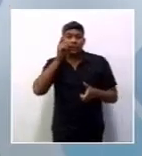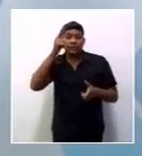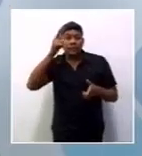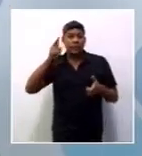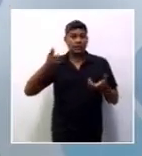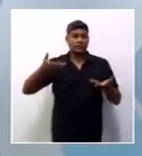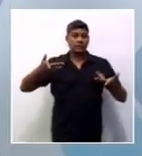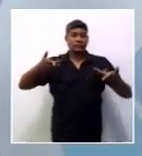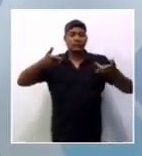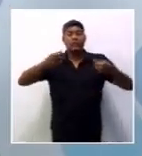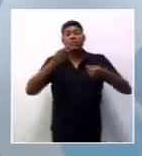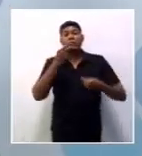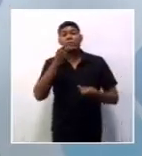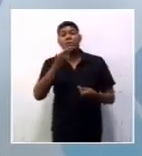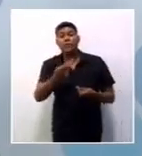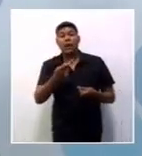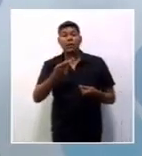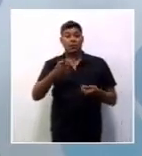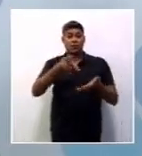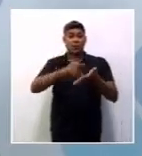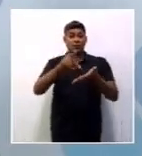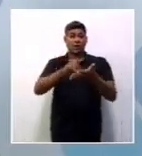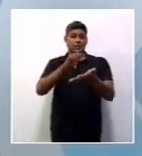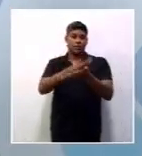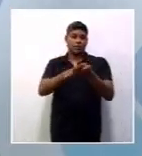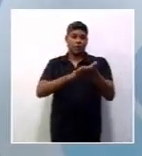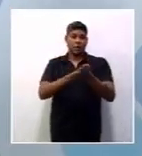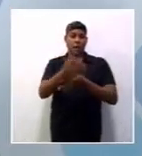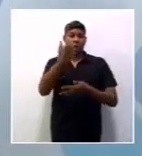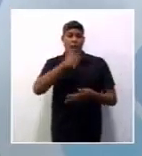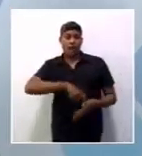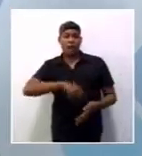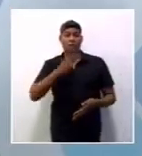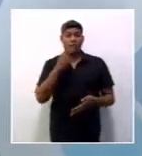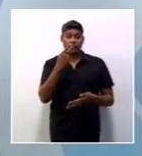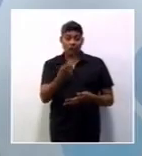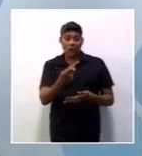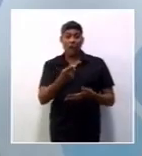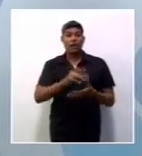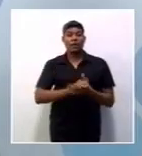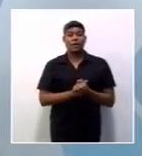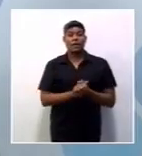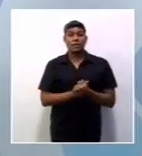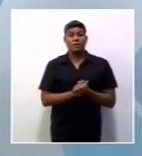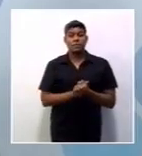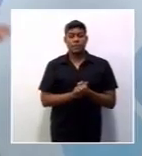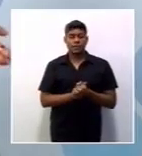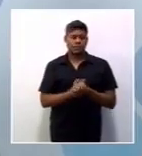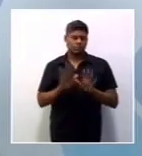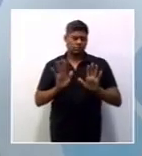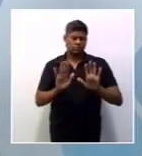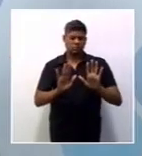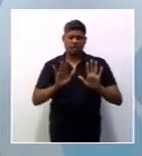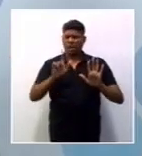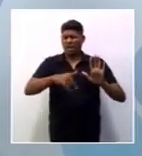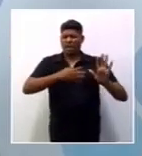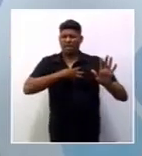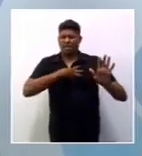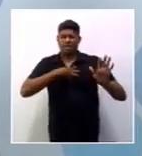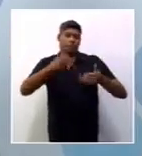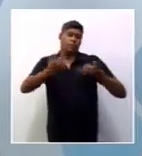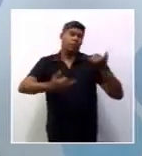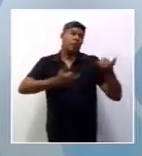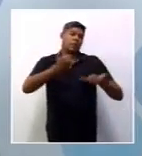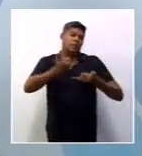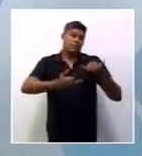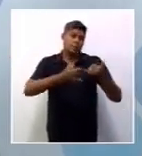ele veio a público e falou, gente, mas isso não é verdade. Eu que, na verdade, falei isso. E, bom, enfim, era uma brincadeira.